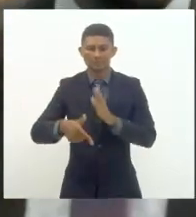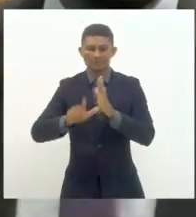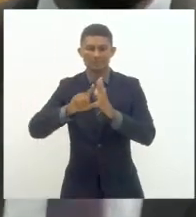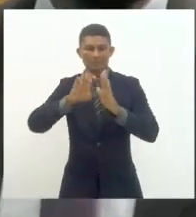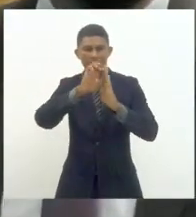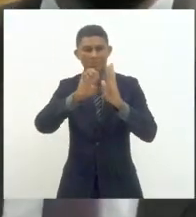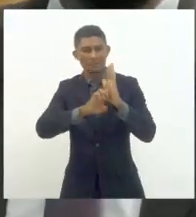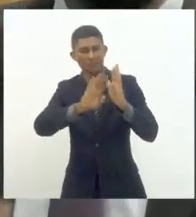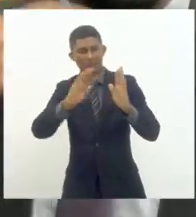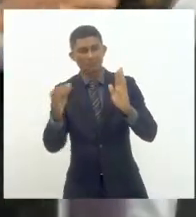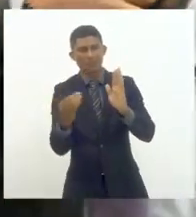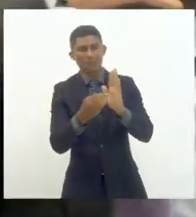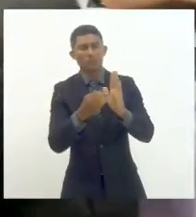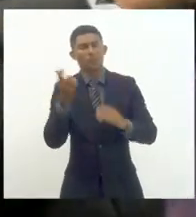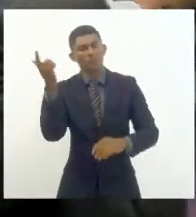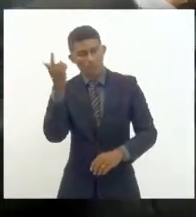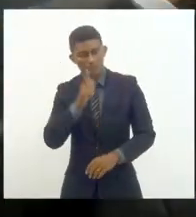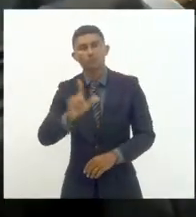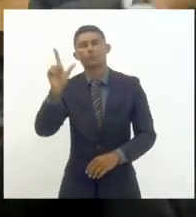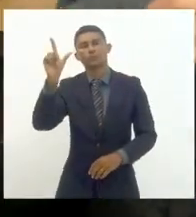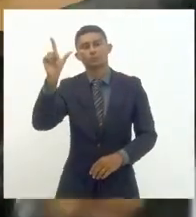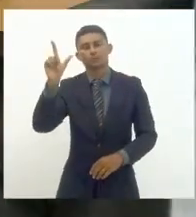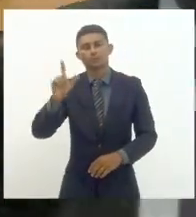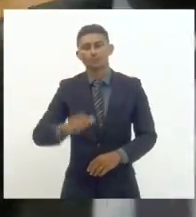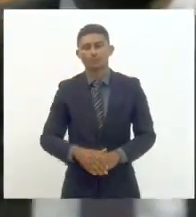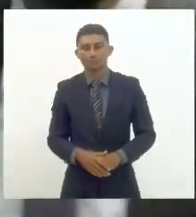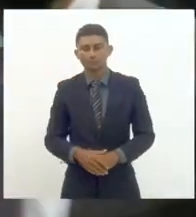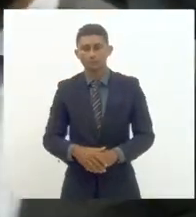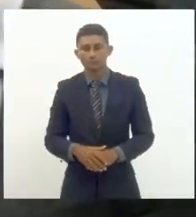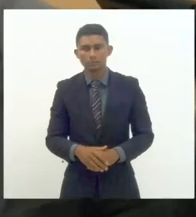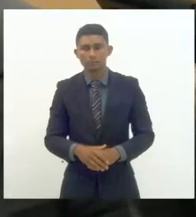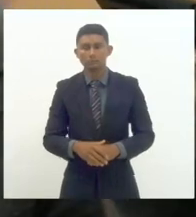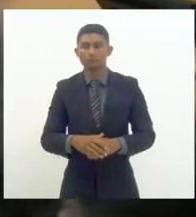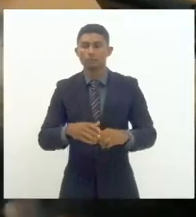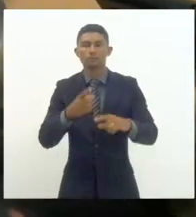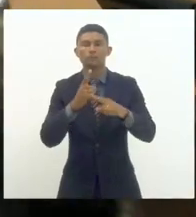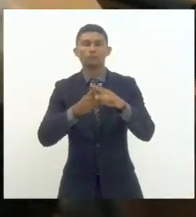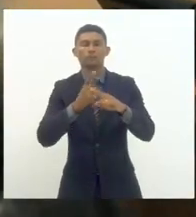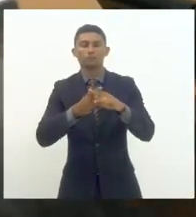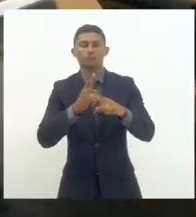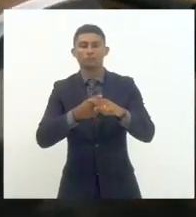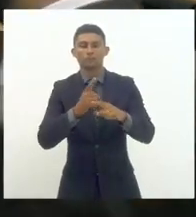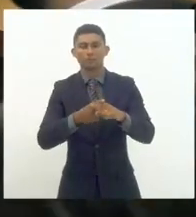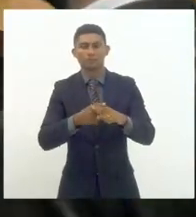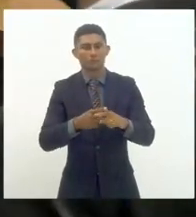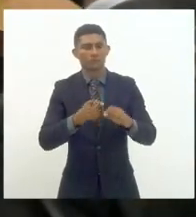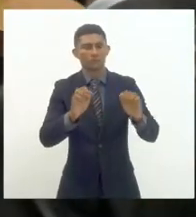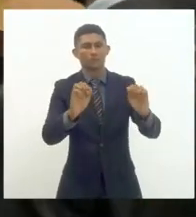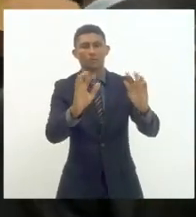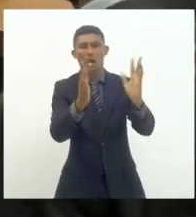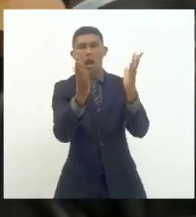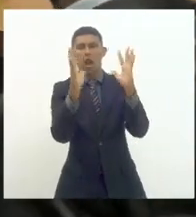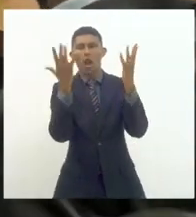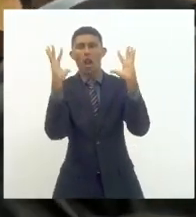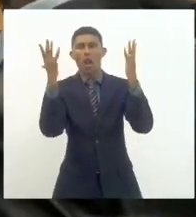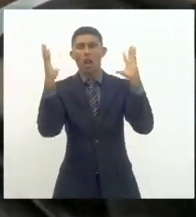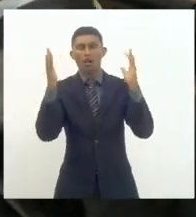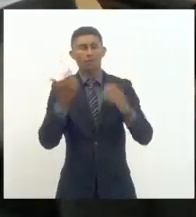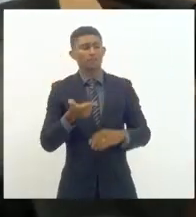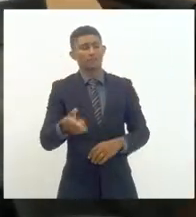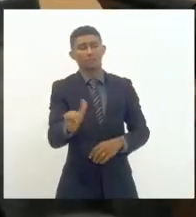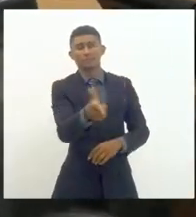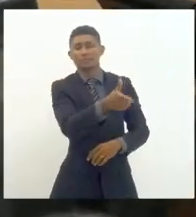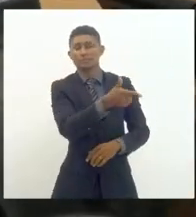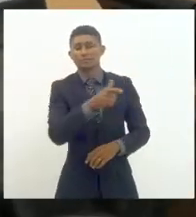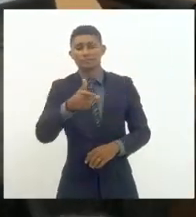primeiras, a gente conseguiu em parte, até porque não temos mais a Atlântica e não há o que se caçar no